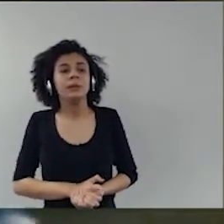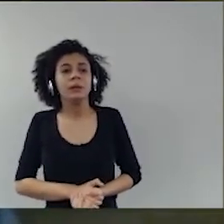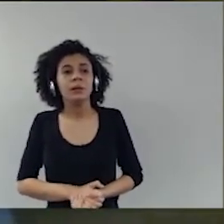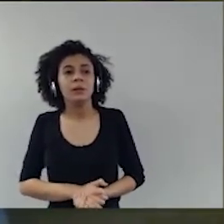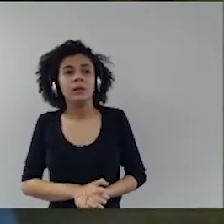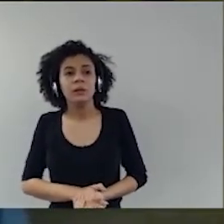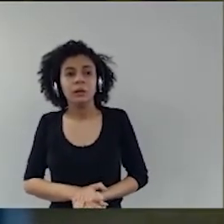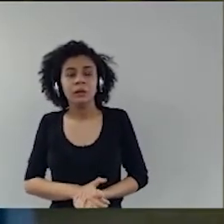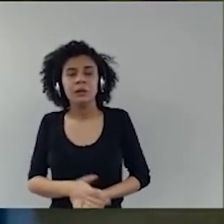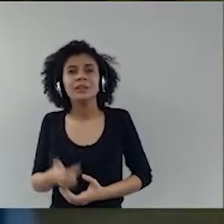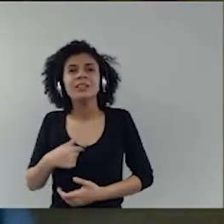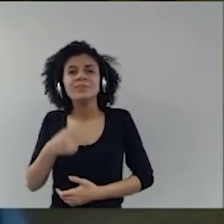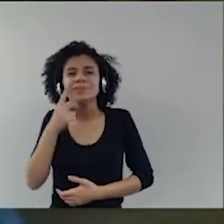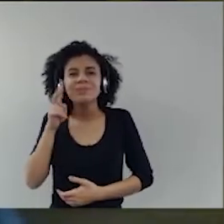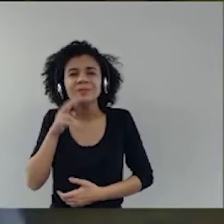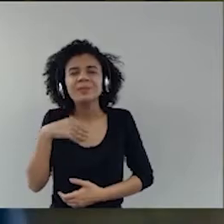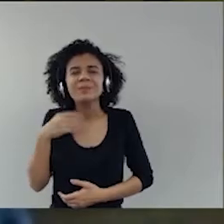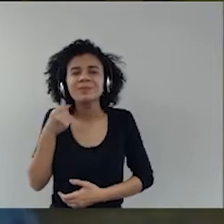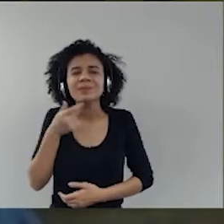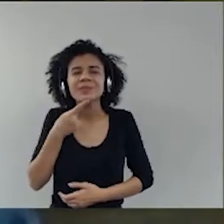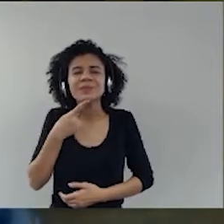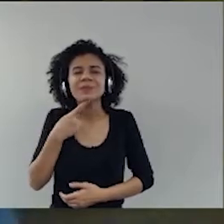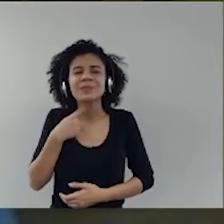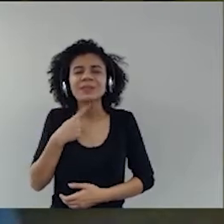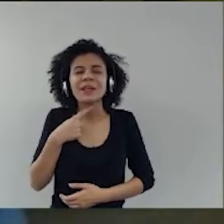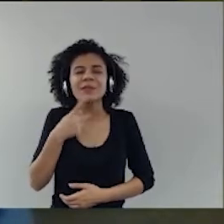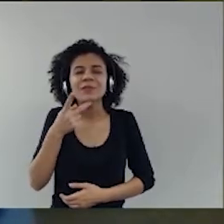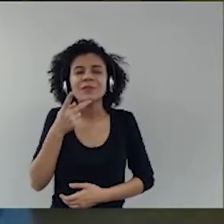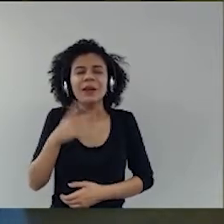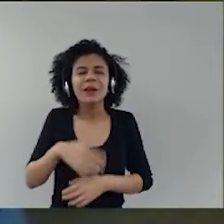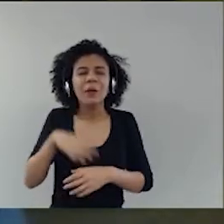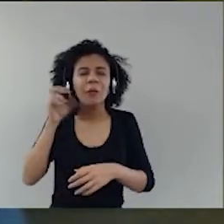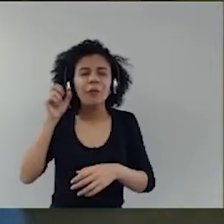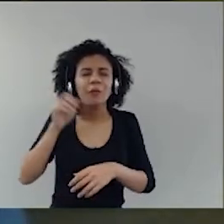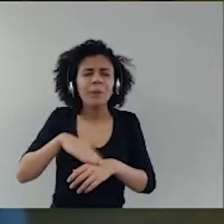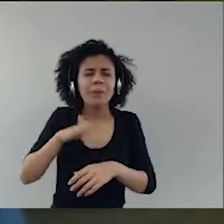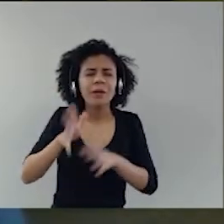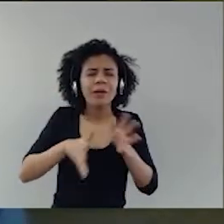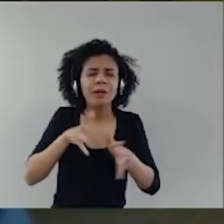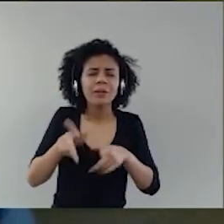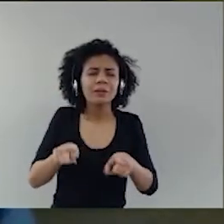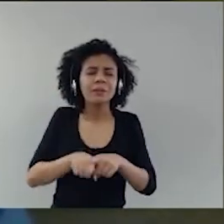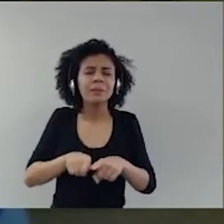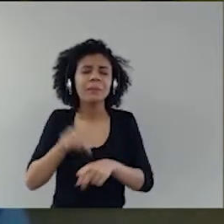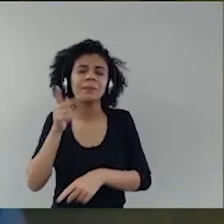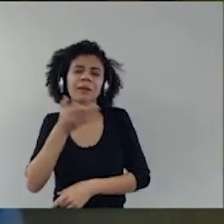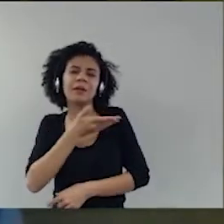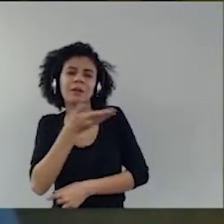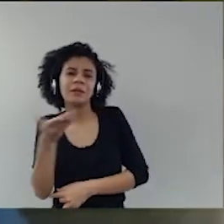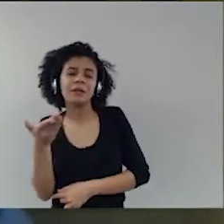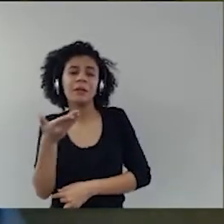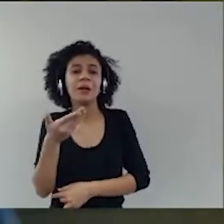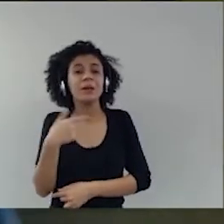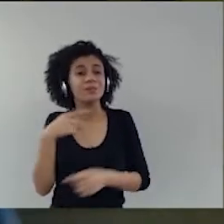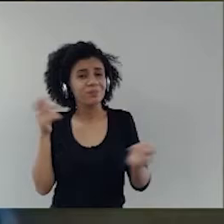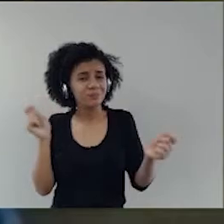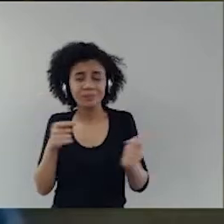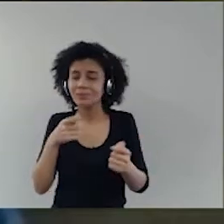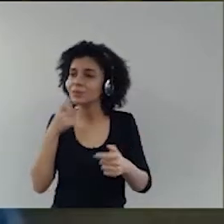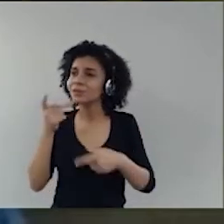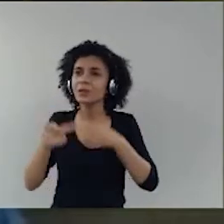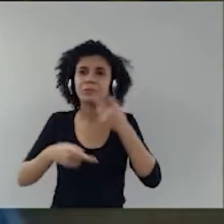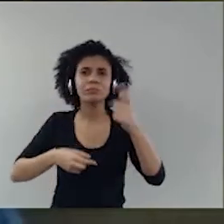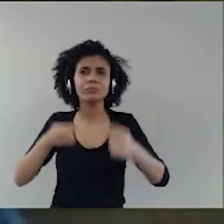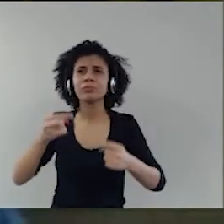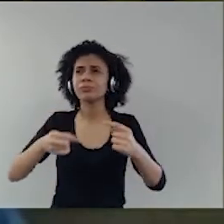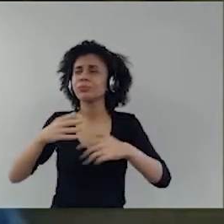Fiquei aqui com o gostinho de quero mais, tanto na fala do professor Jacobi como da minha amiga Sandra, né? Poderíamos aqui discutir